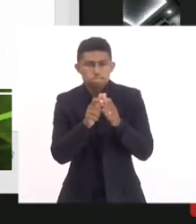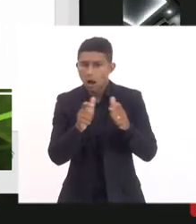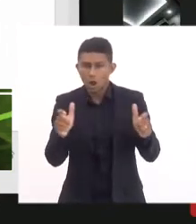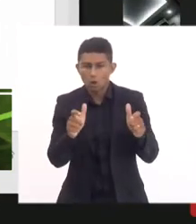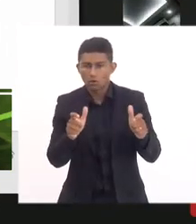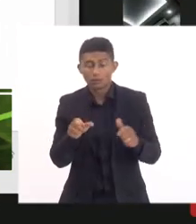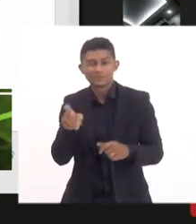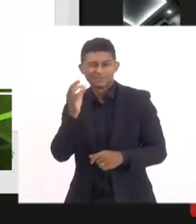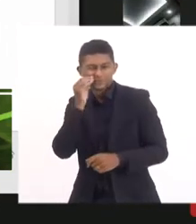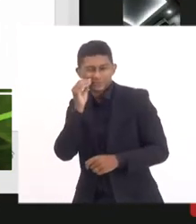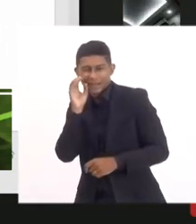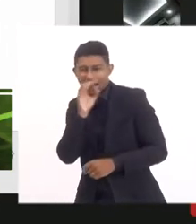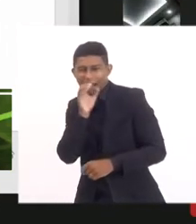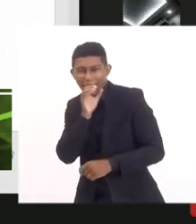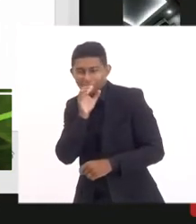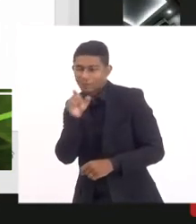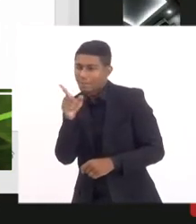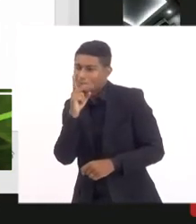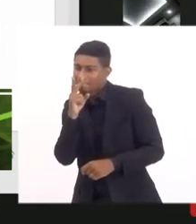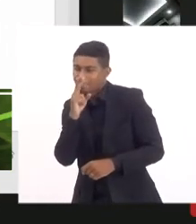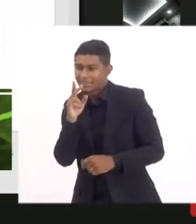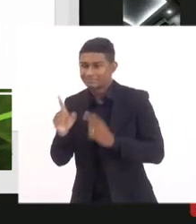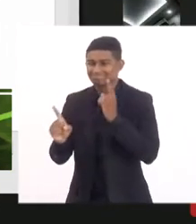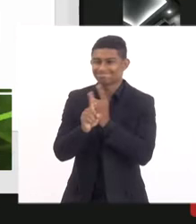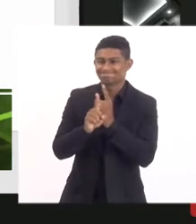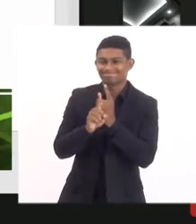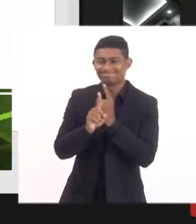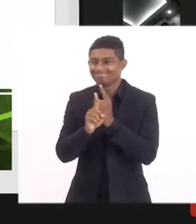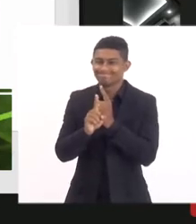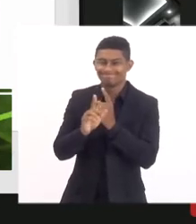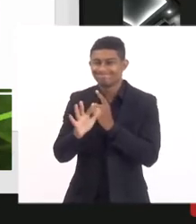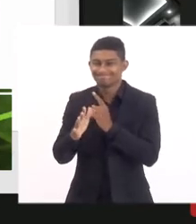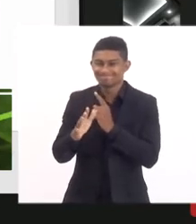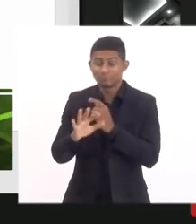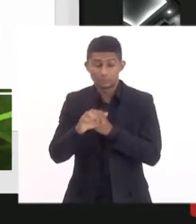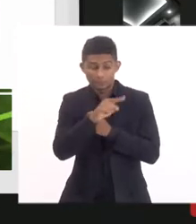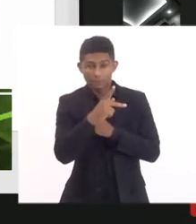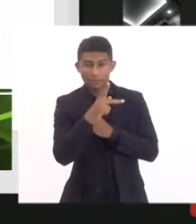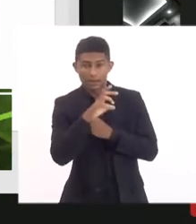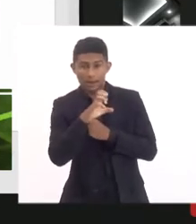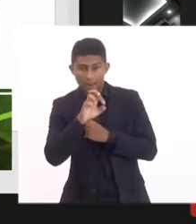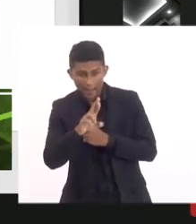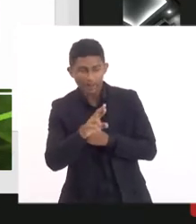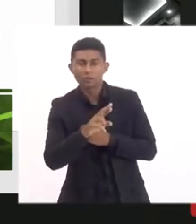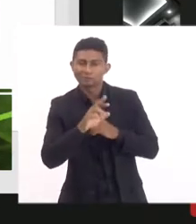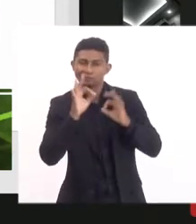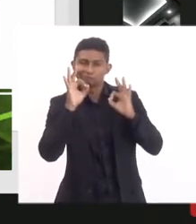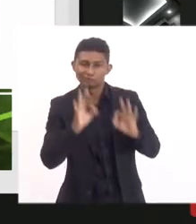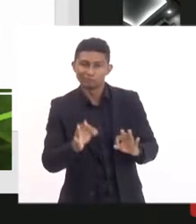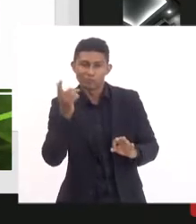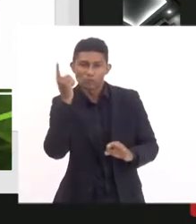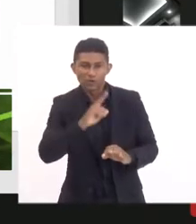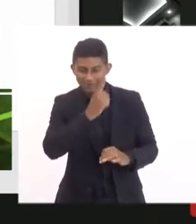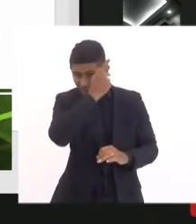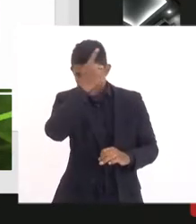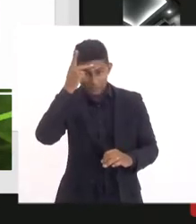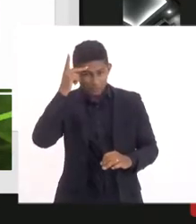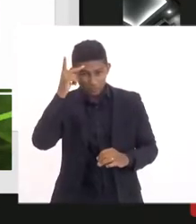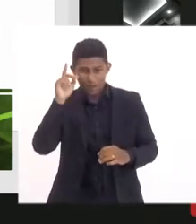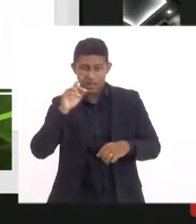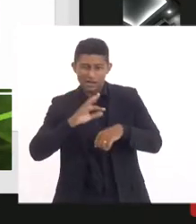de antígeno. Então, o PCR ele pega as pessoas de fato sintomáticas que procuram as unidades de saúde já com